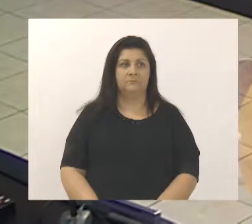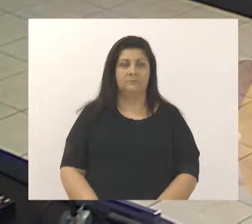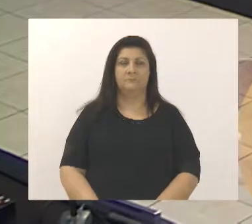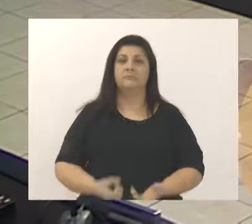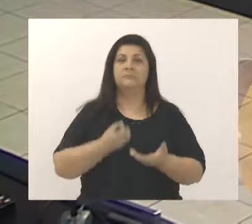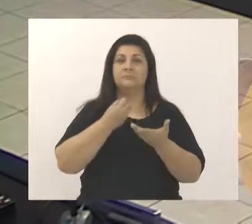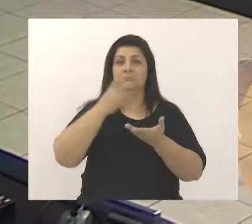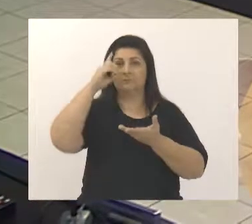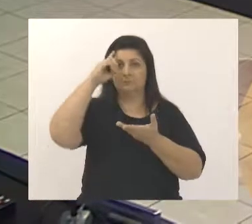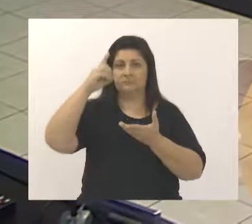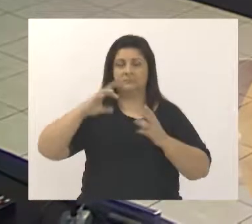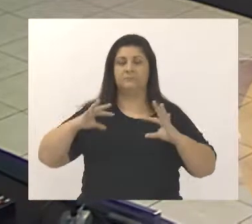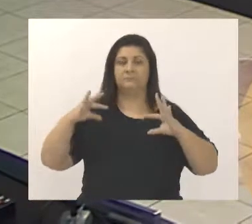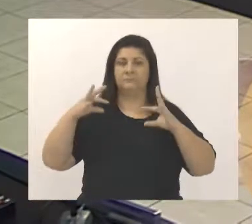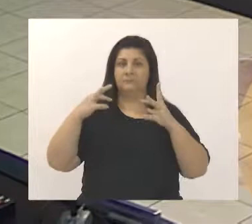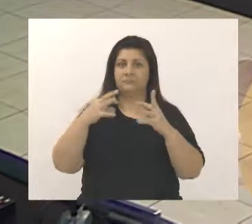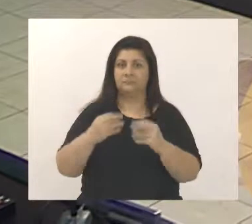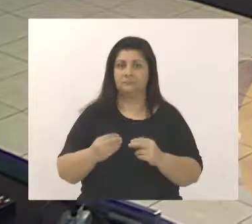Bom dia a todos.